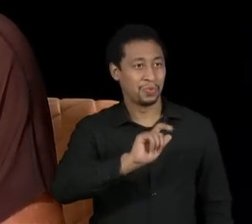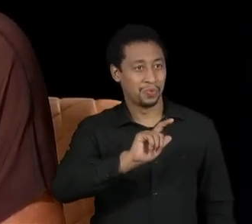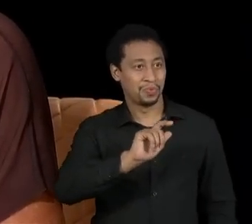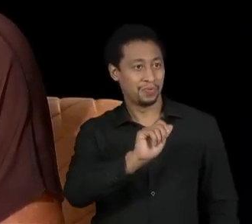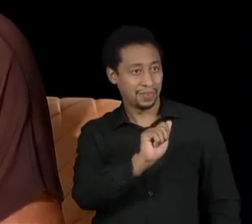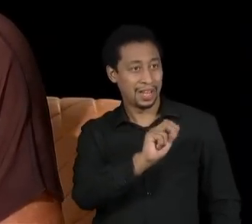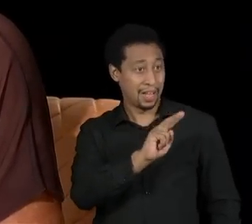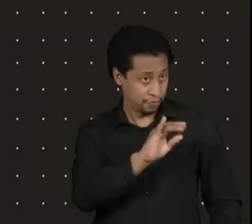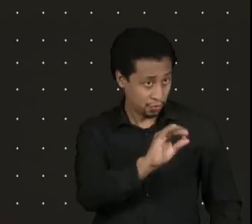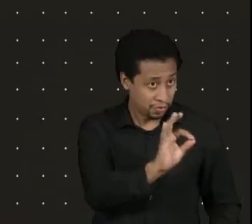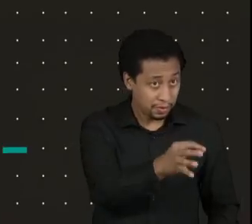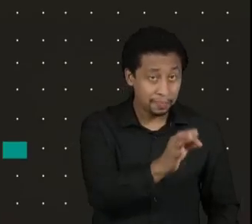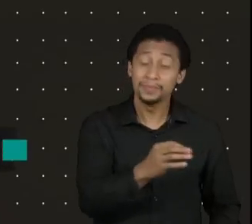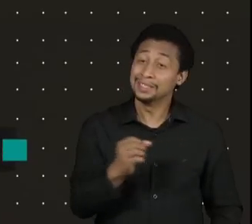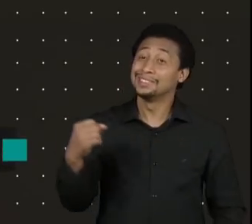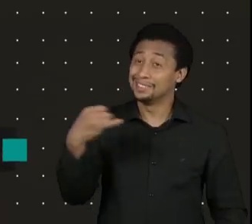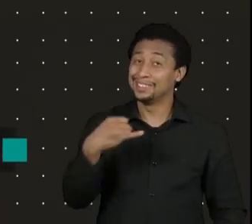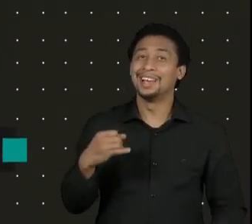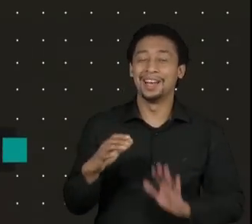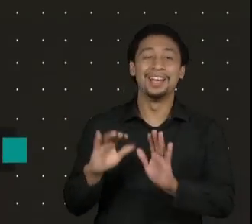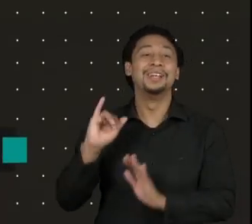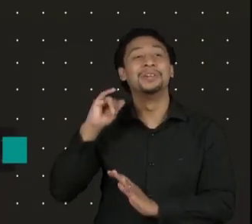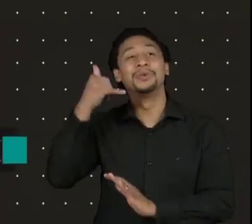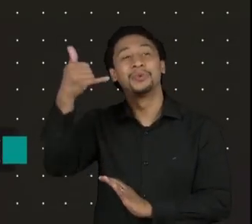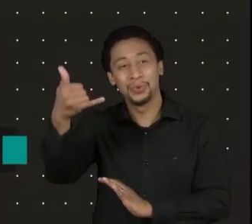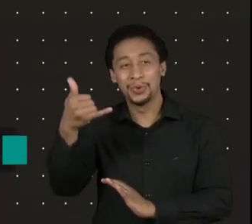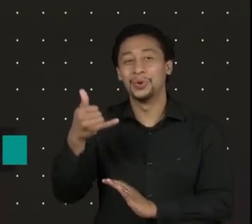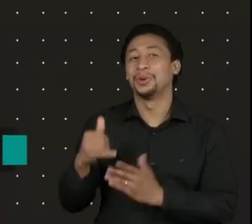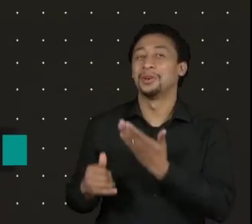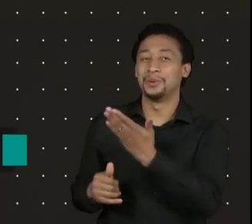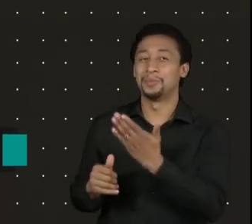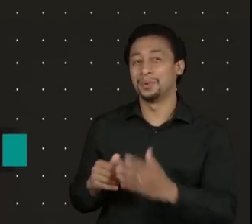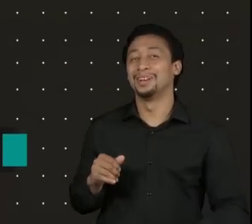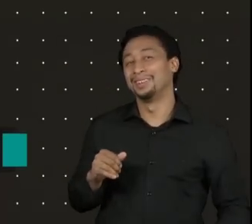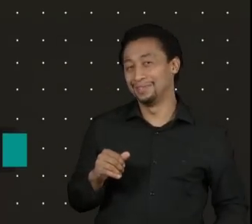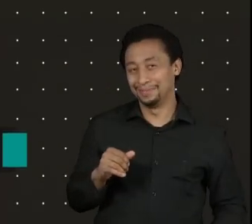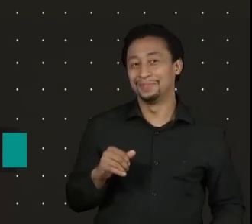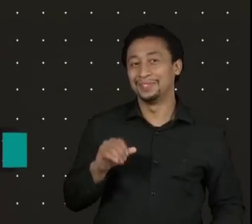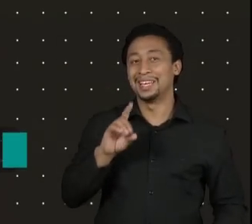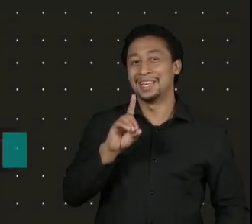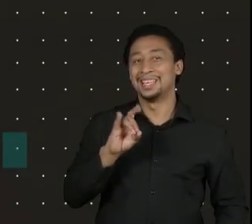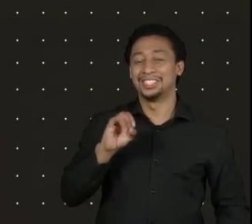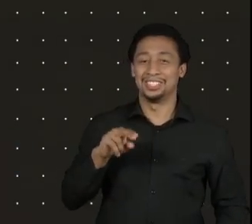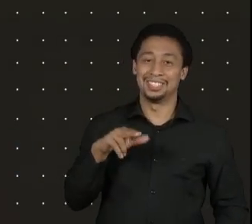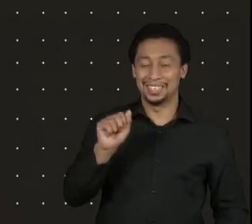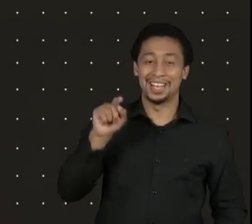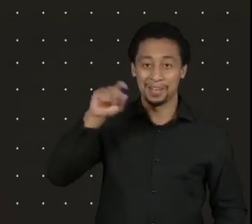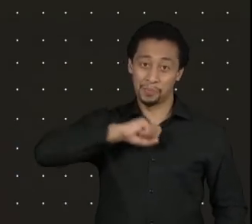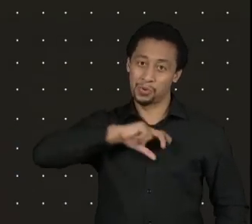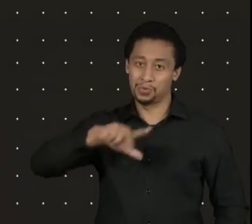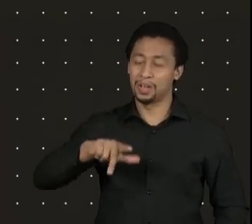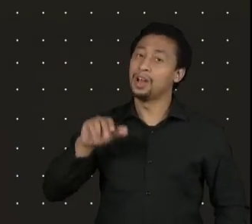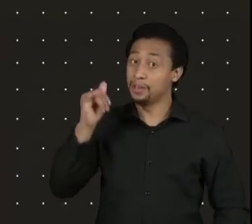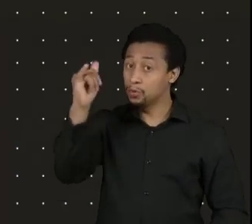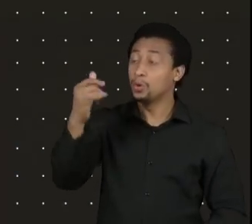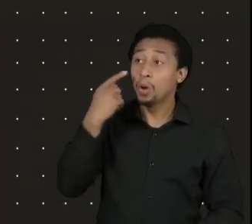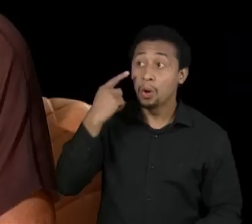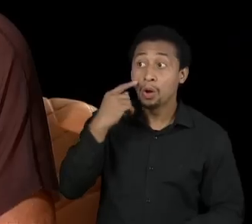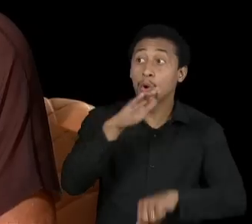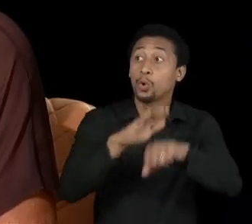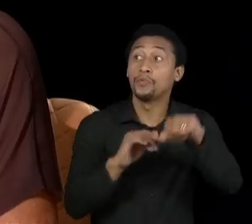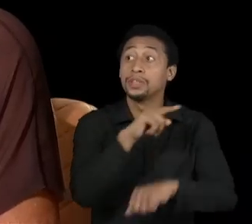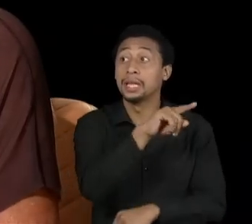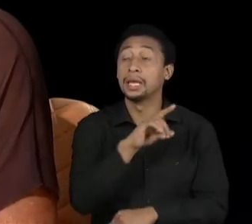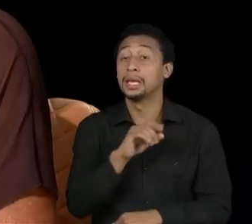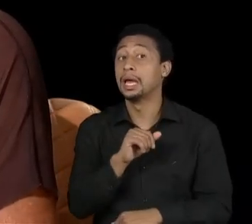Portugal, aí ele fala assim, Dina, ele me contando, o que você acha? Eu convidei a Ítala para fazer o Oswaldo. Ela